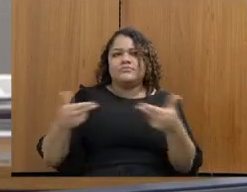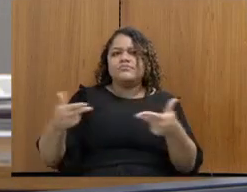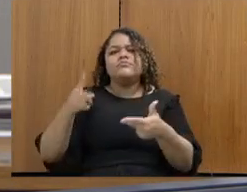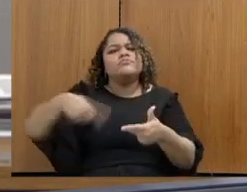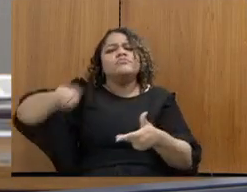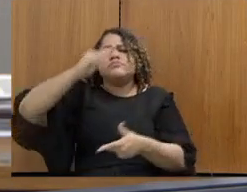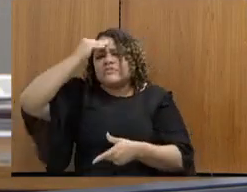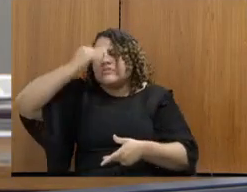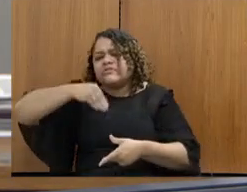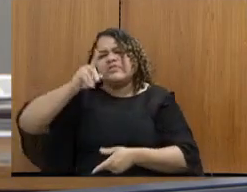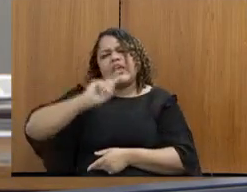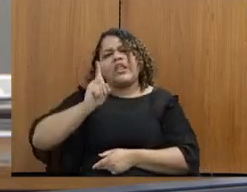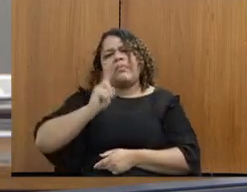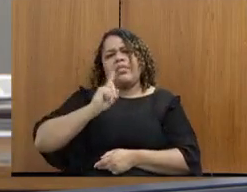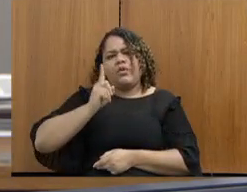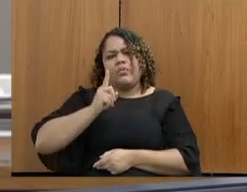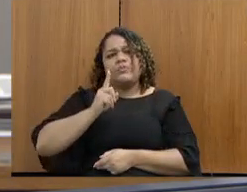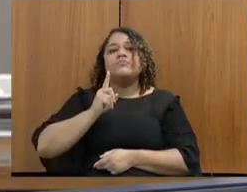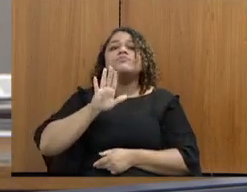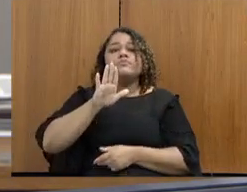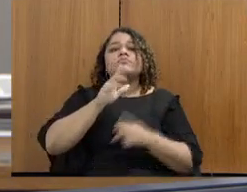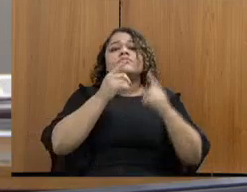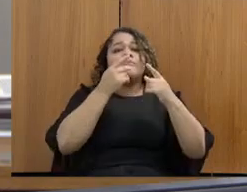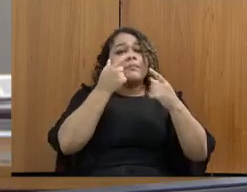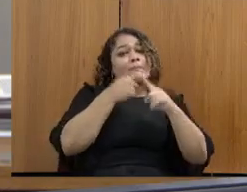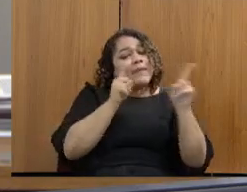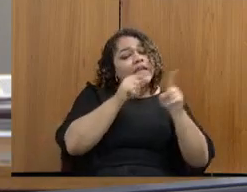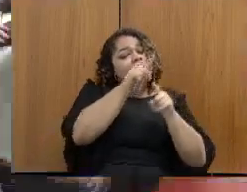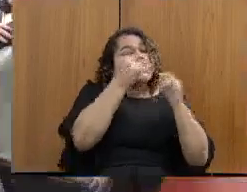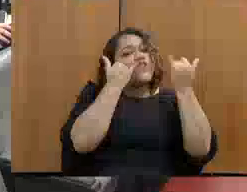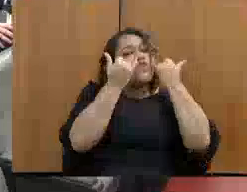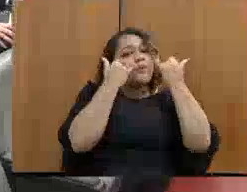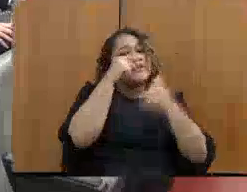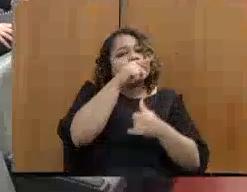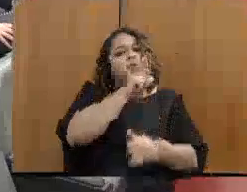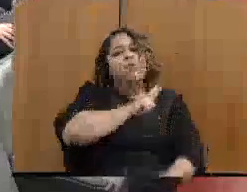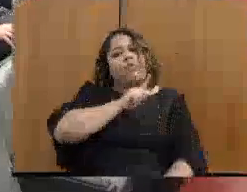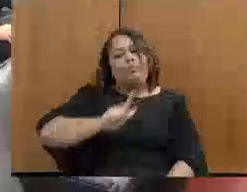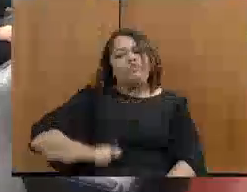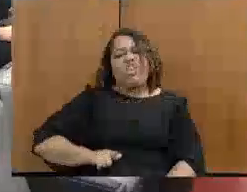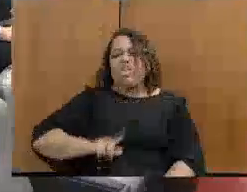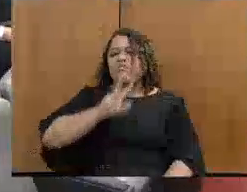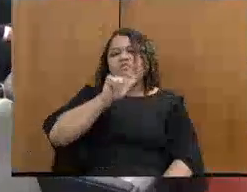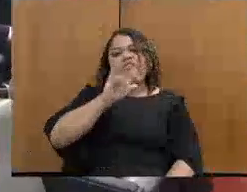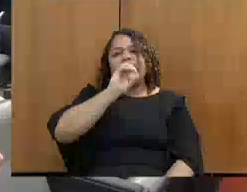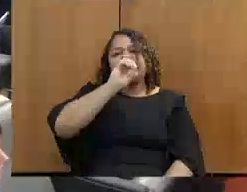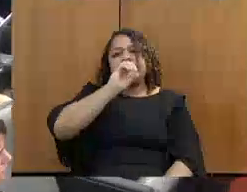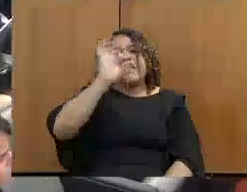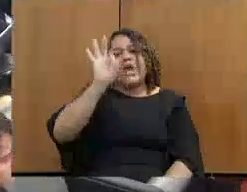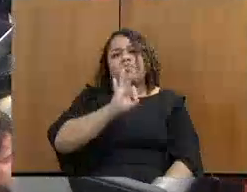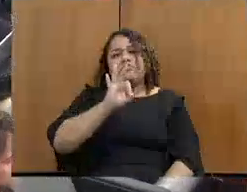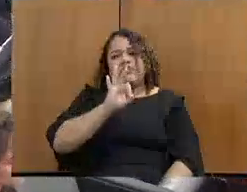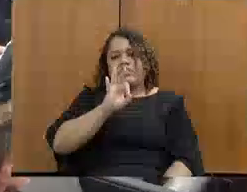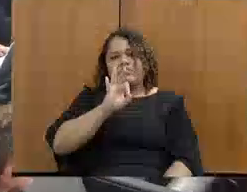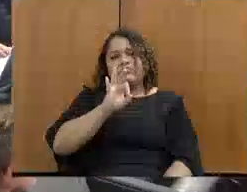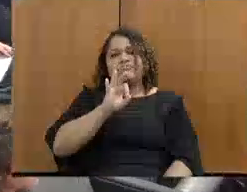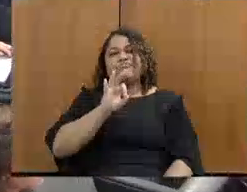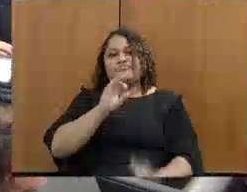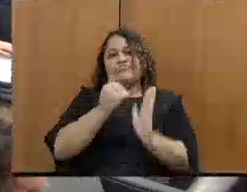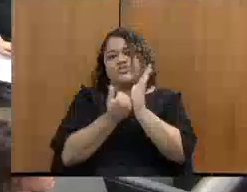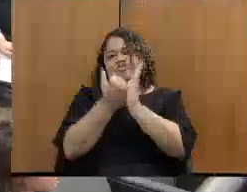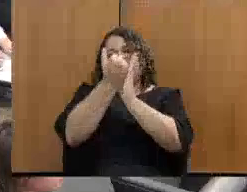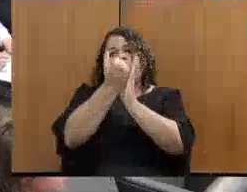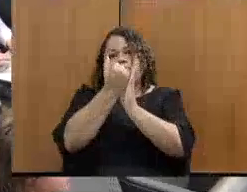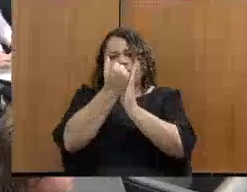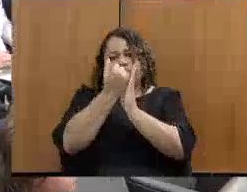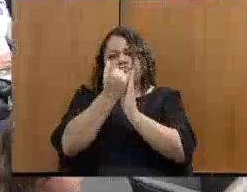né mas as informações é que o governo vai dar é zero para segurança pública essas informações estão chegando assim